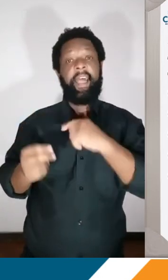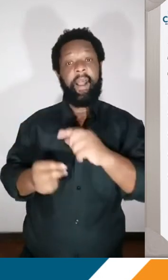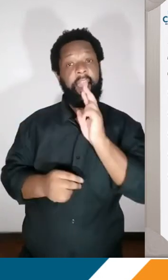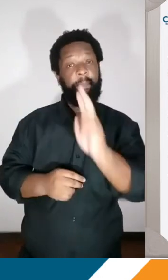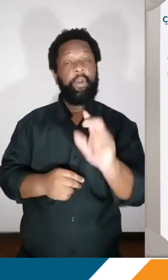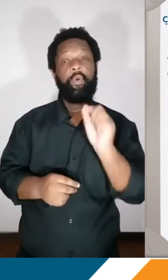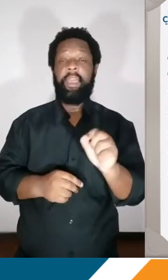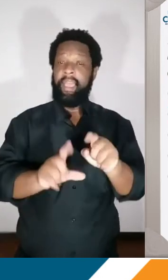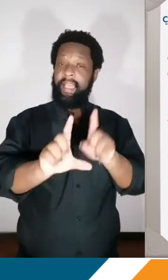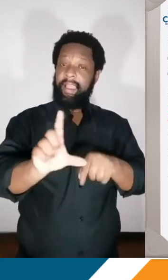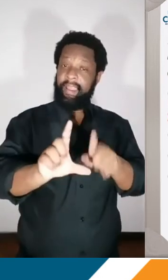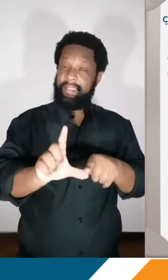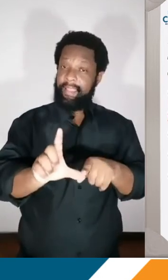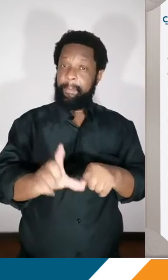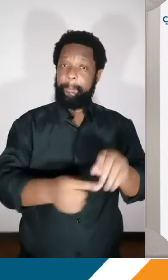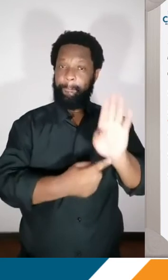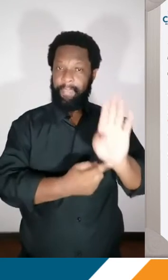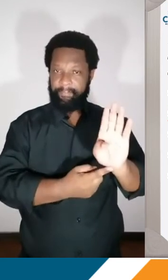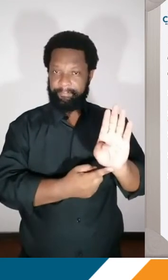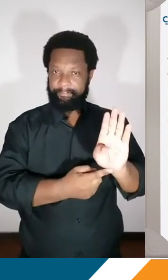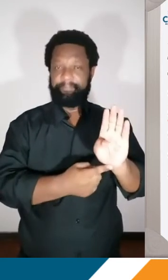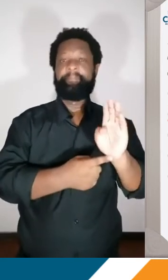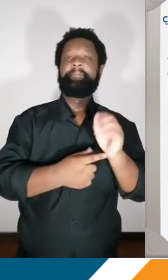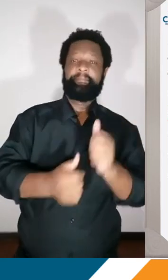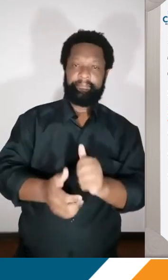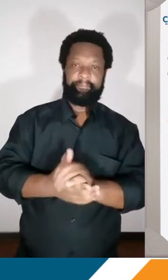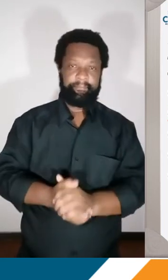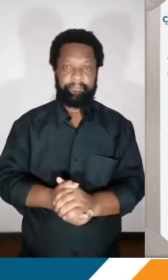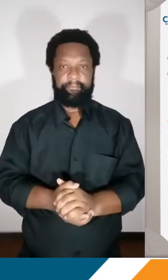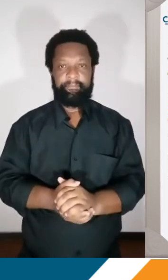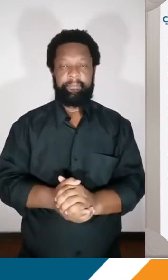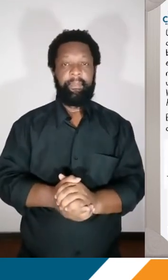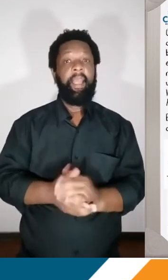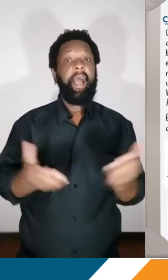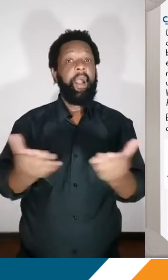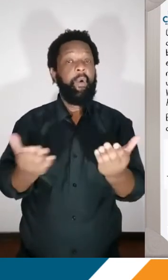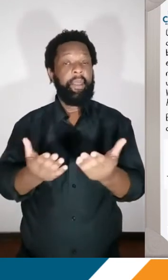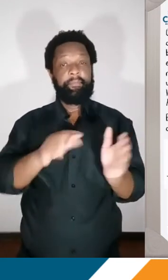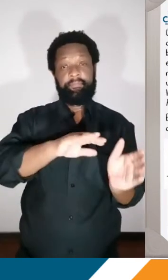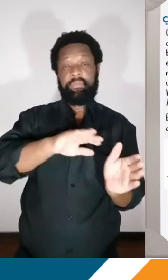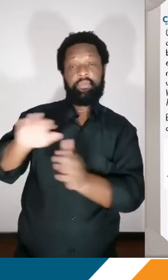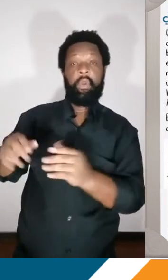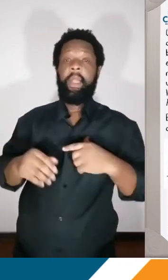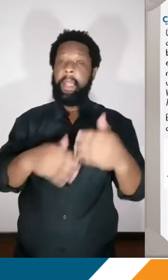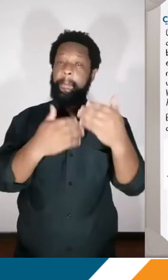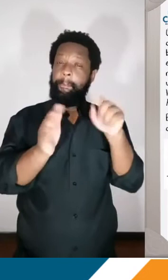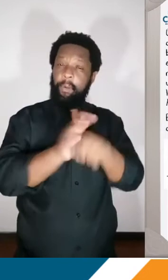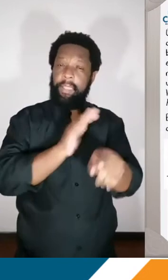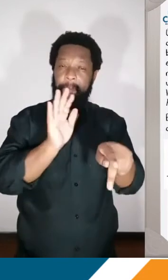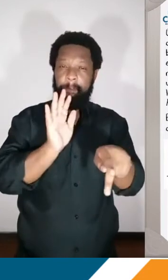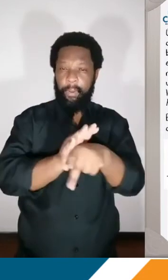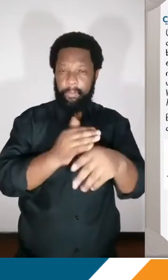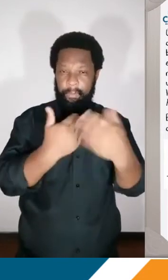nossa resposta é letra B, tá certo? Aqui agora, nessa questão do Enem,